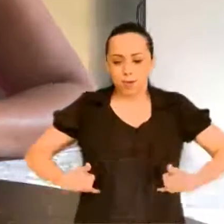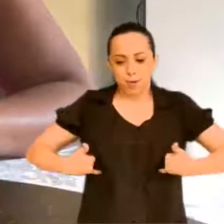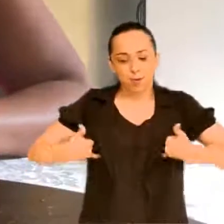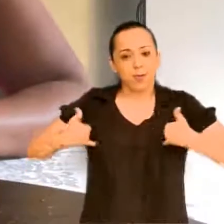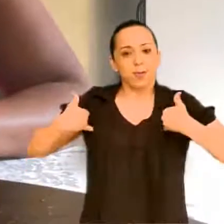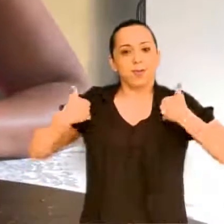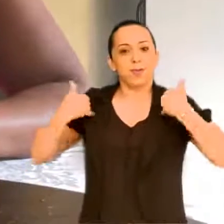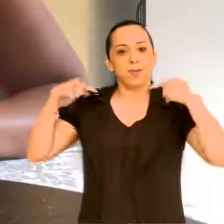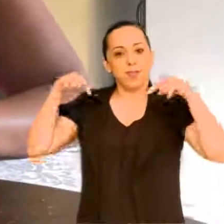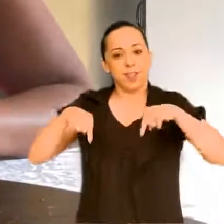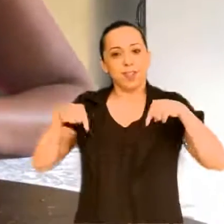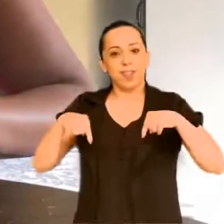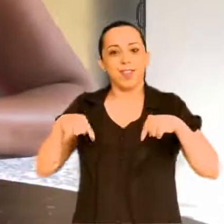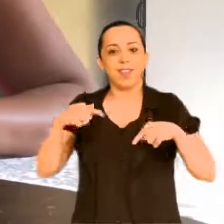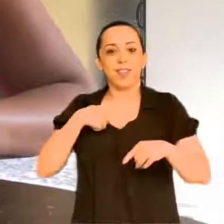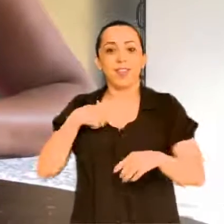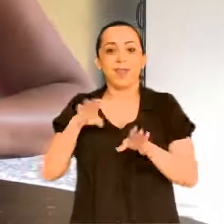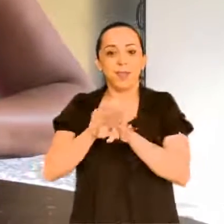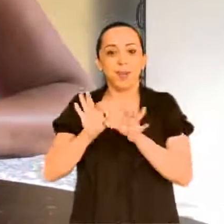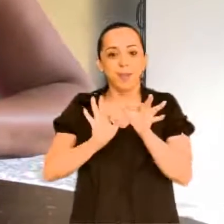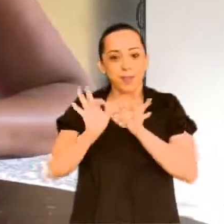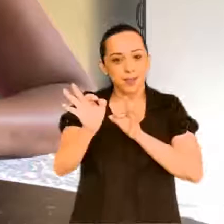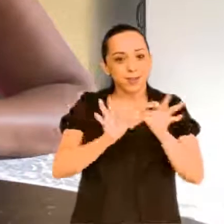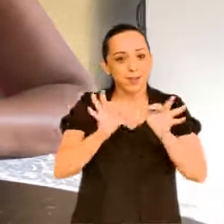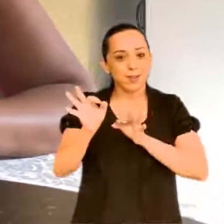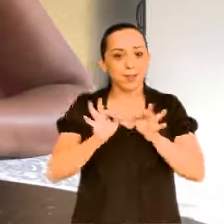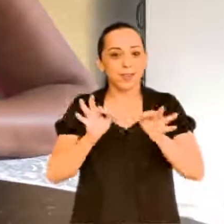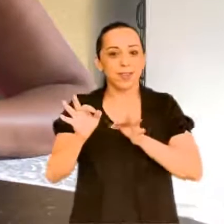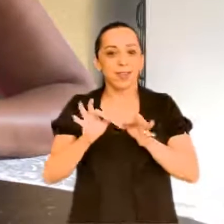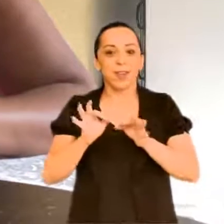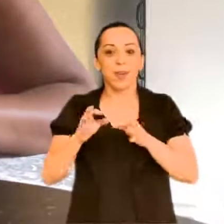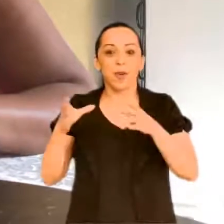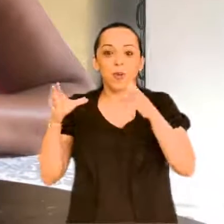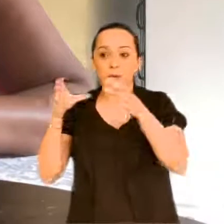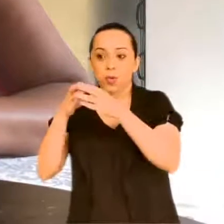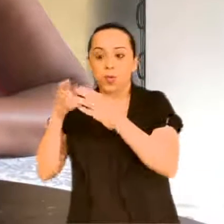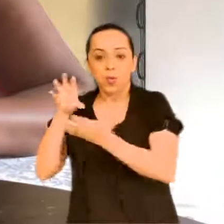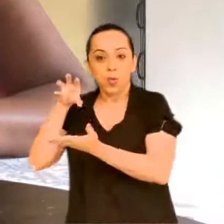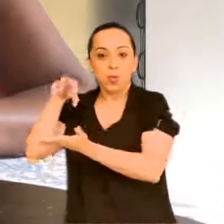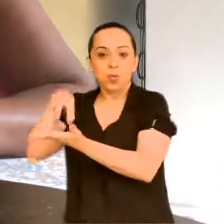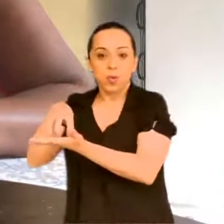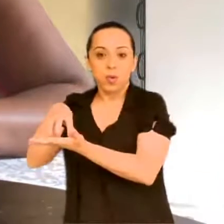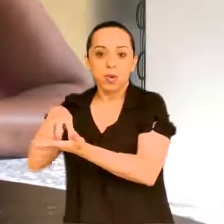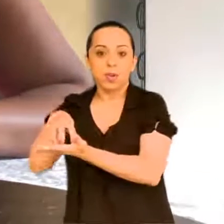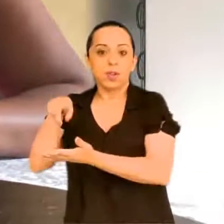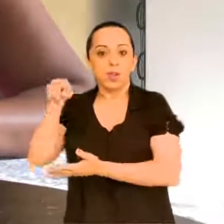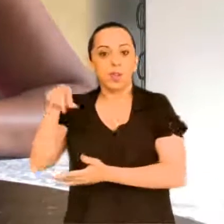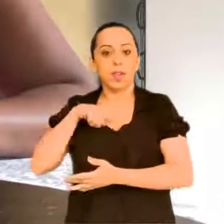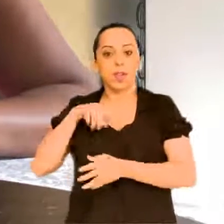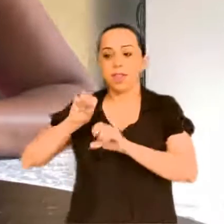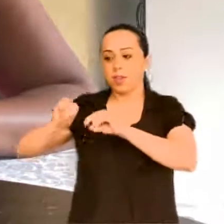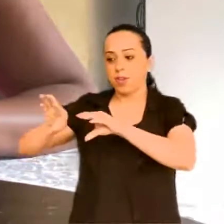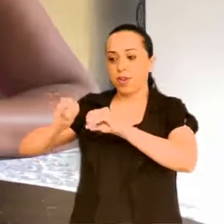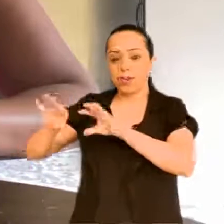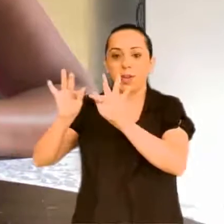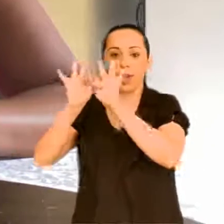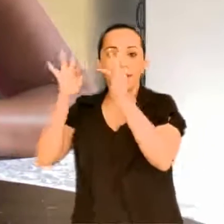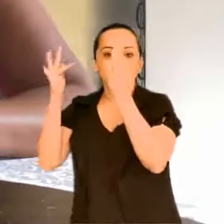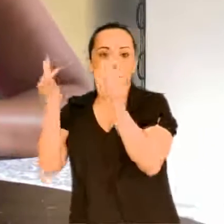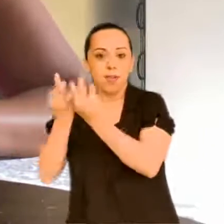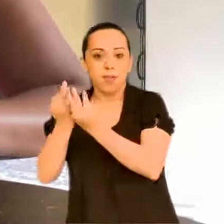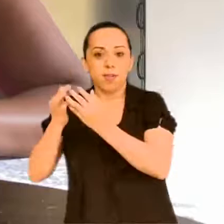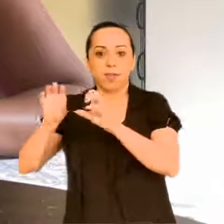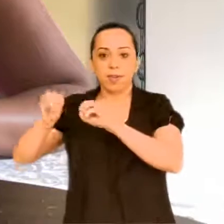na cidade de Patinga. E eu também tenho um orgulho muito grande de dizer que eu sou a coordenadora do Núcleo